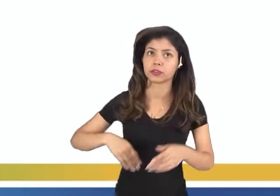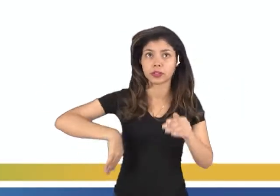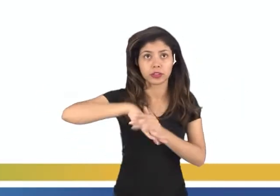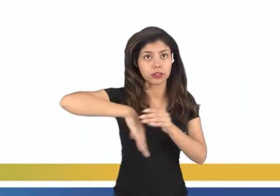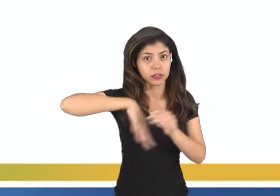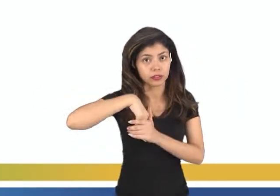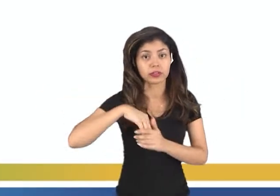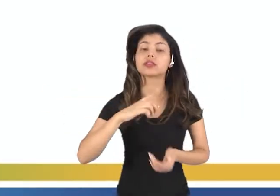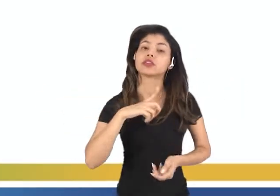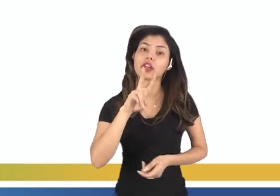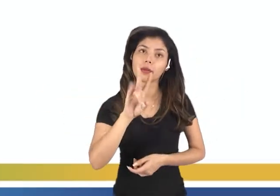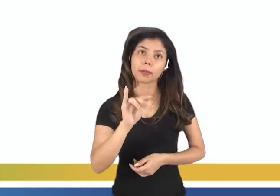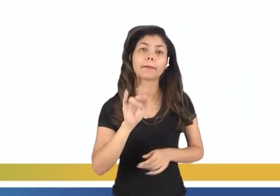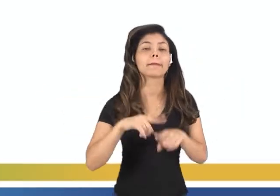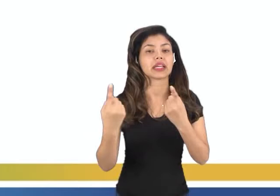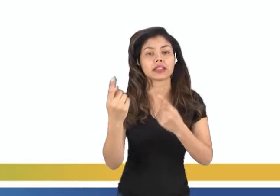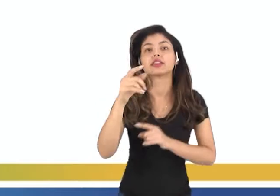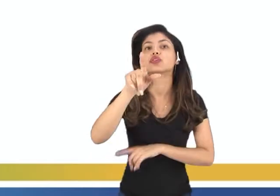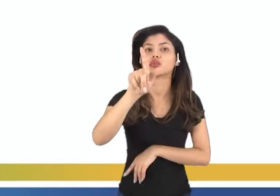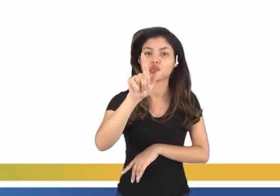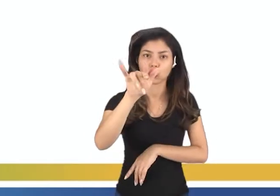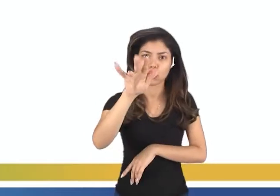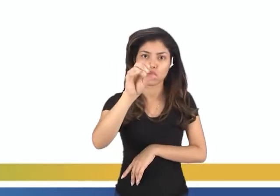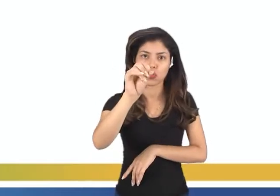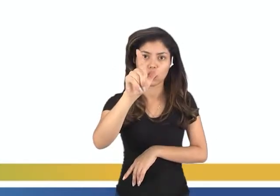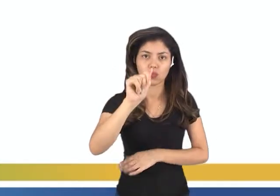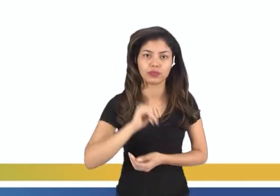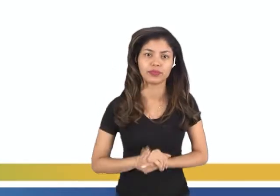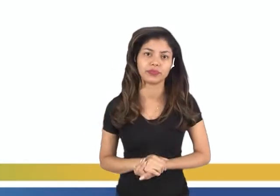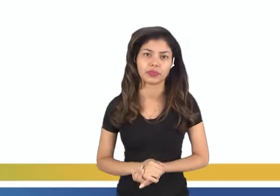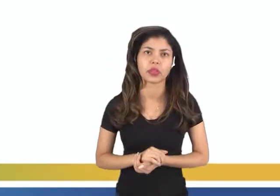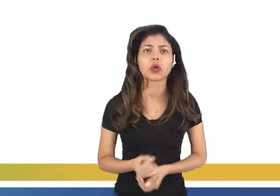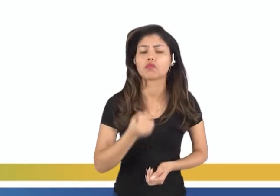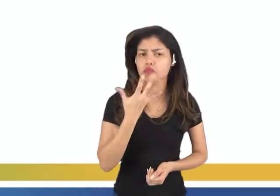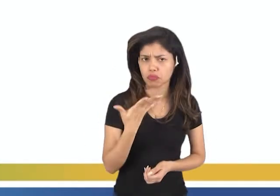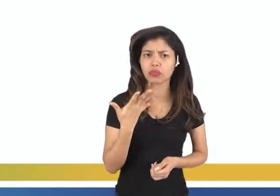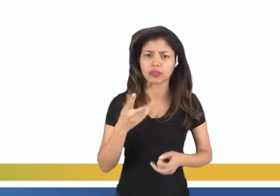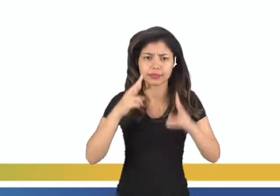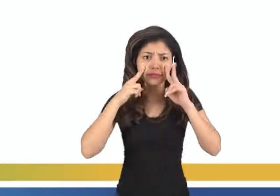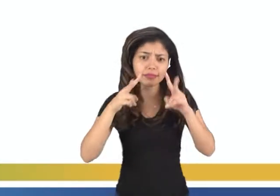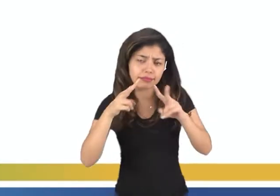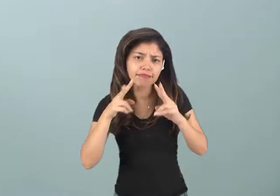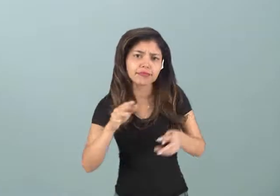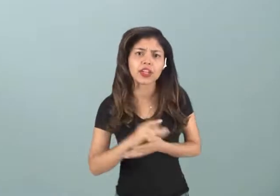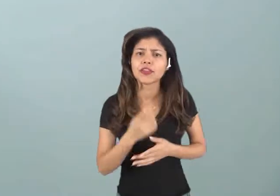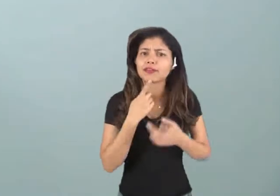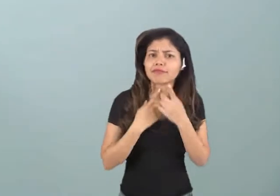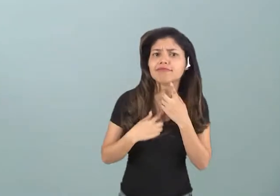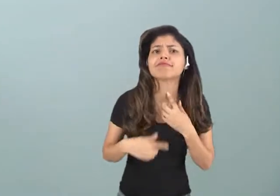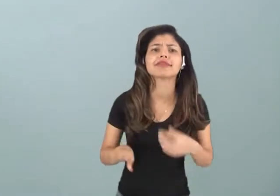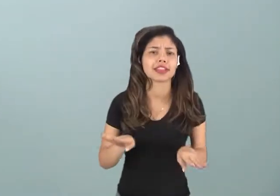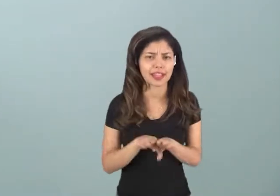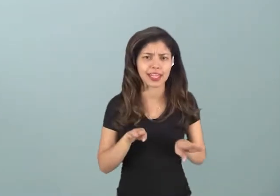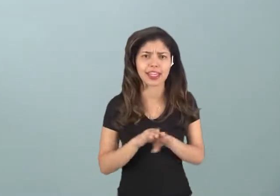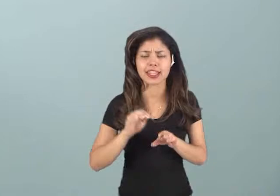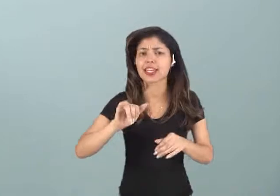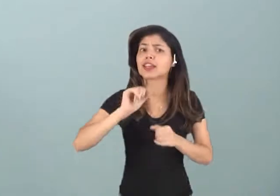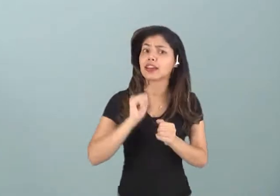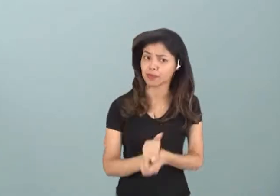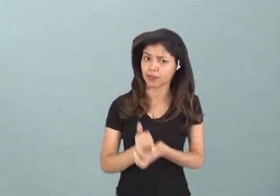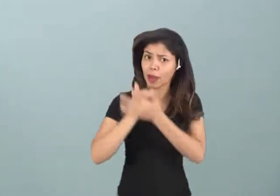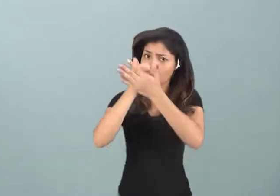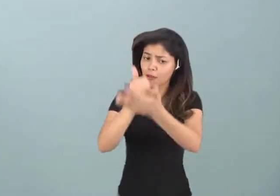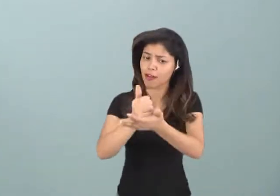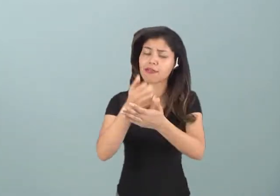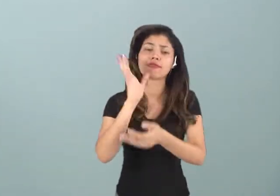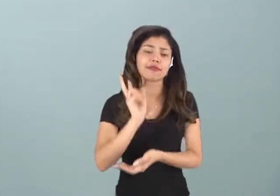faz gol. Como é importante, né, gente, a gente perceber que a torcida tá ali desejando a vitória e está apoiando o time. Então,